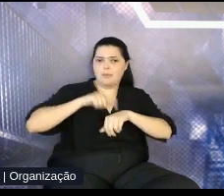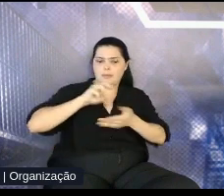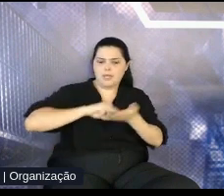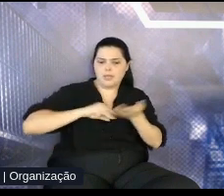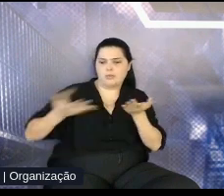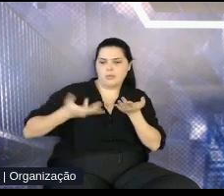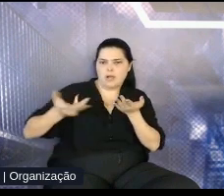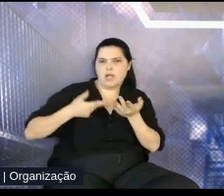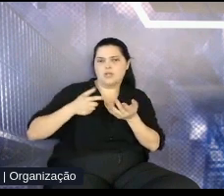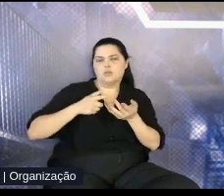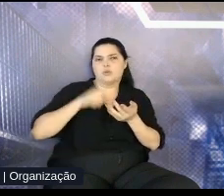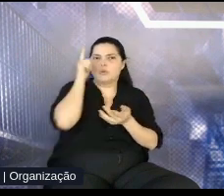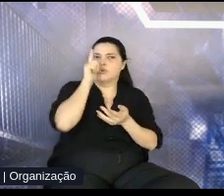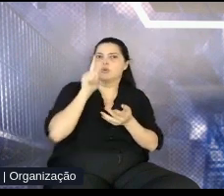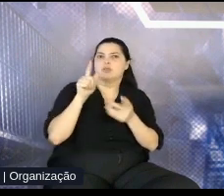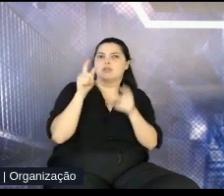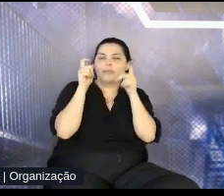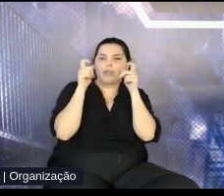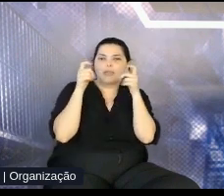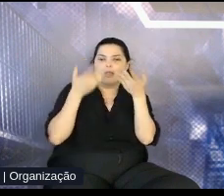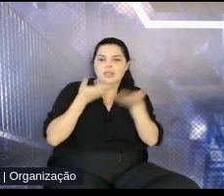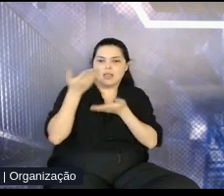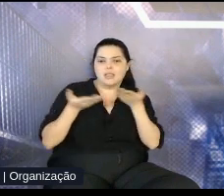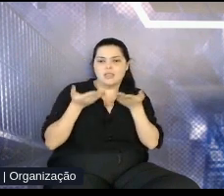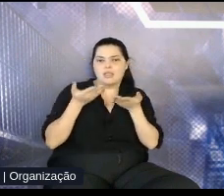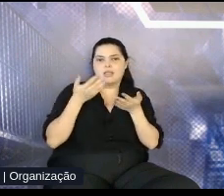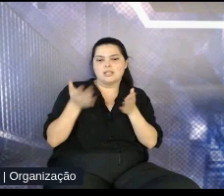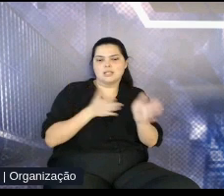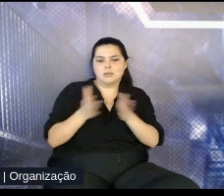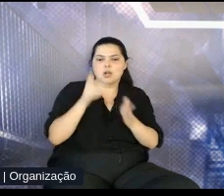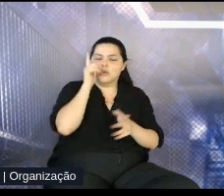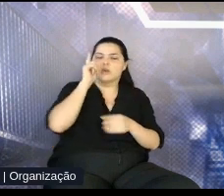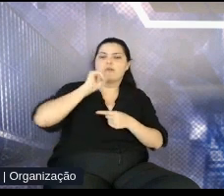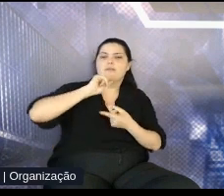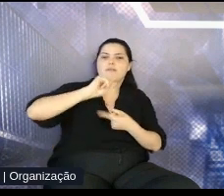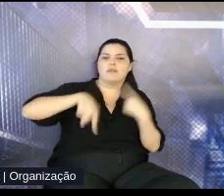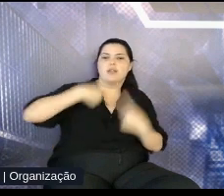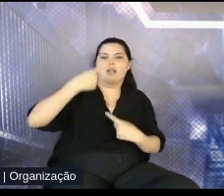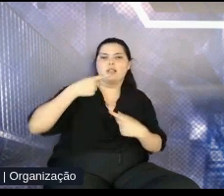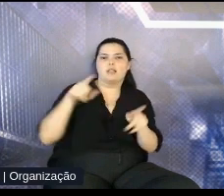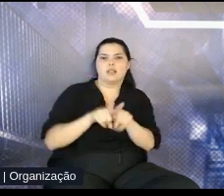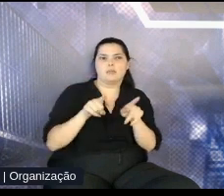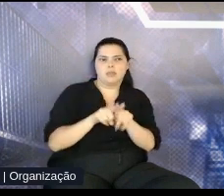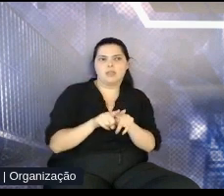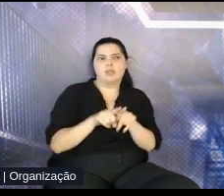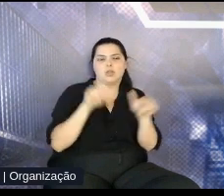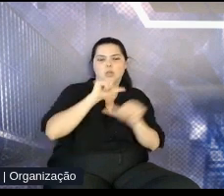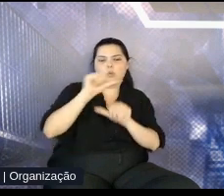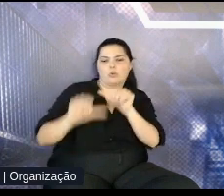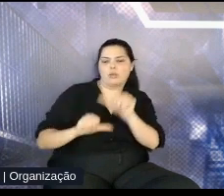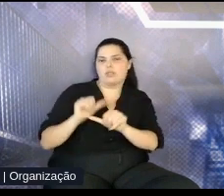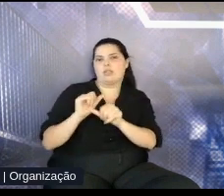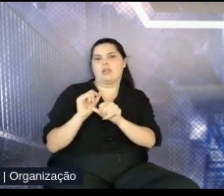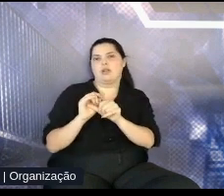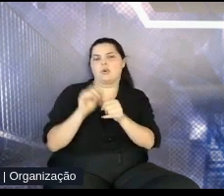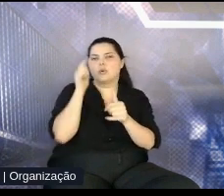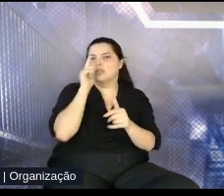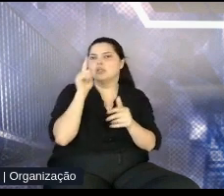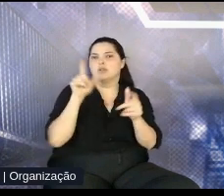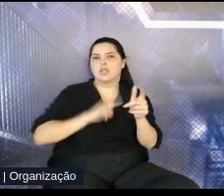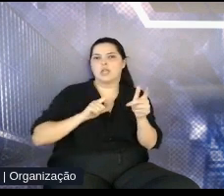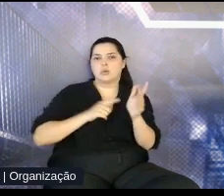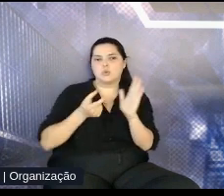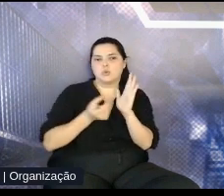dinâmicas de acessibilidade, eu consigo estar mudando esse jogo, consigo começar a impactar esses softwares para que esses